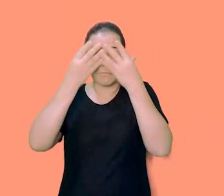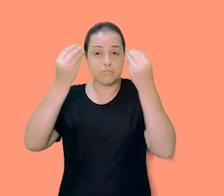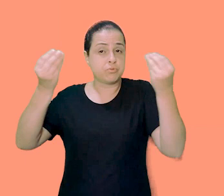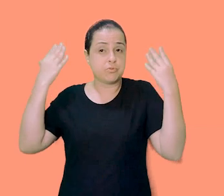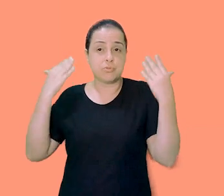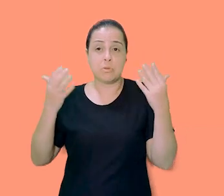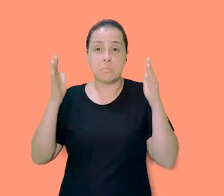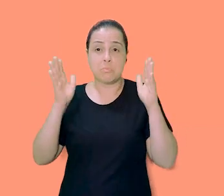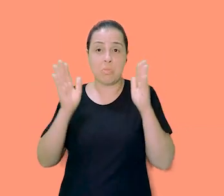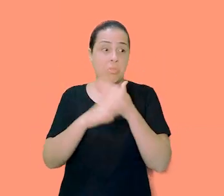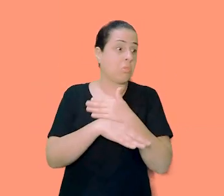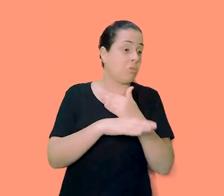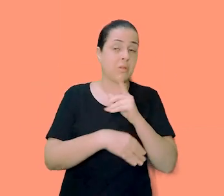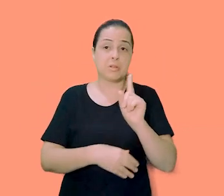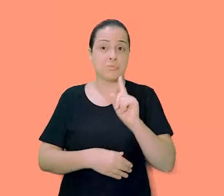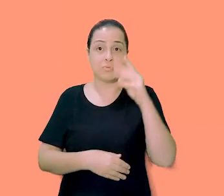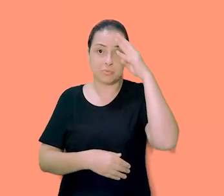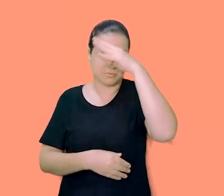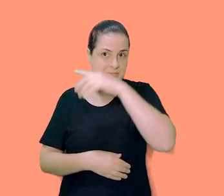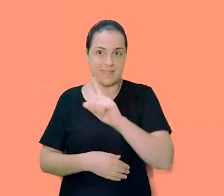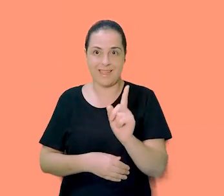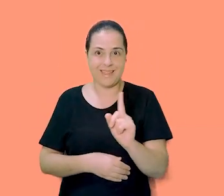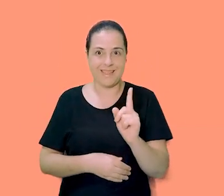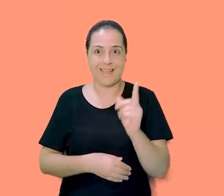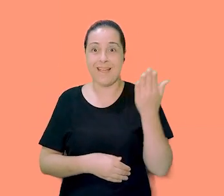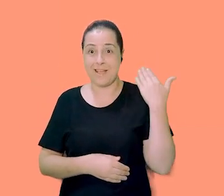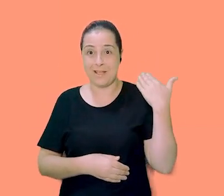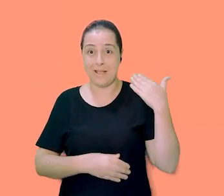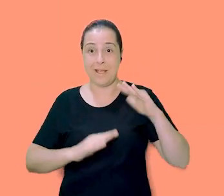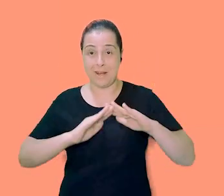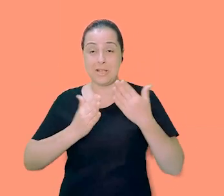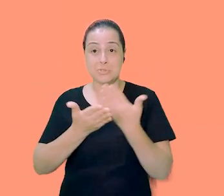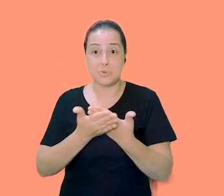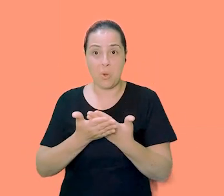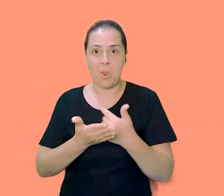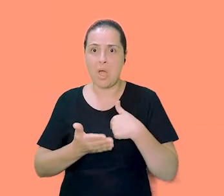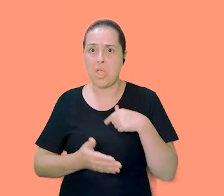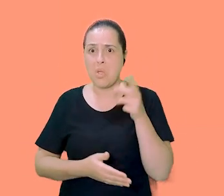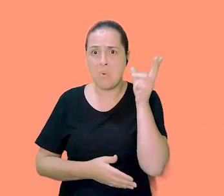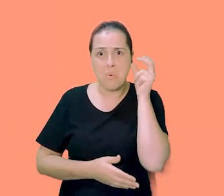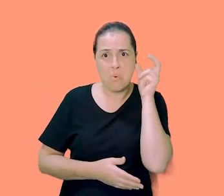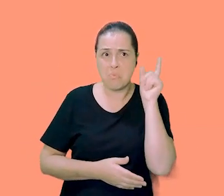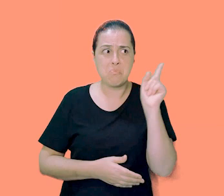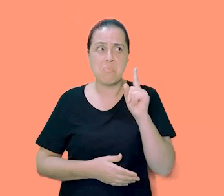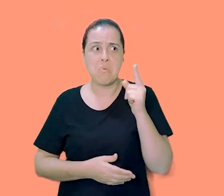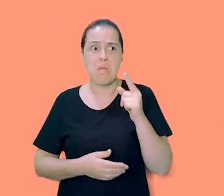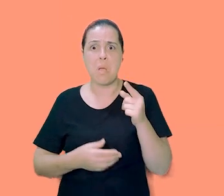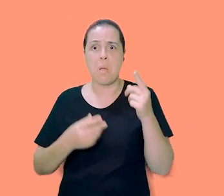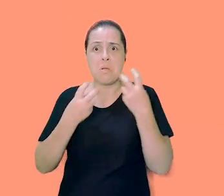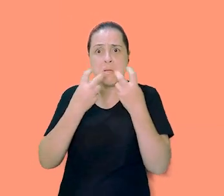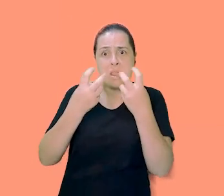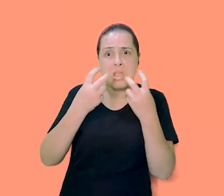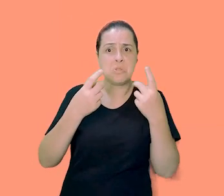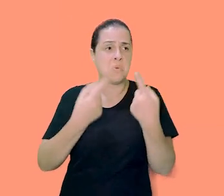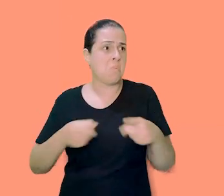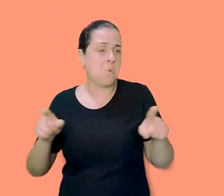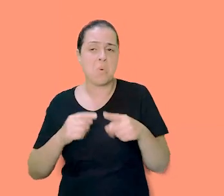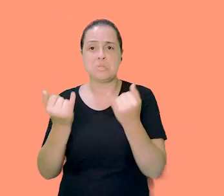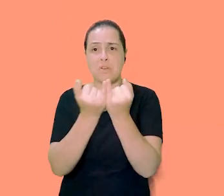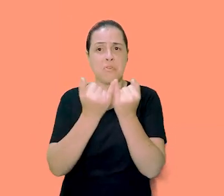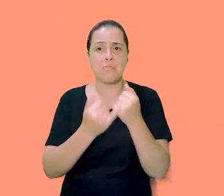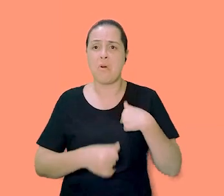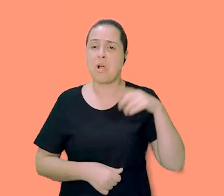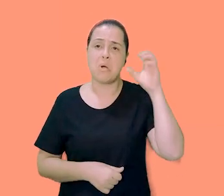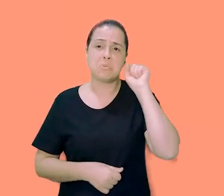Então, quando eu voltei para a escola, eu tinha muito menos distração, porque eu não ouvia meus colegas, eu não ouvia a gritaria, eu não ouvia a música, a